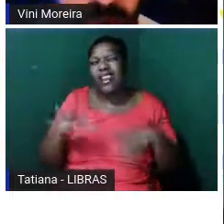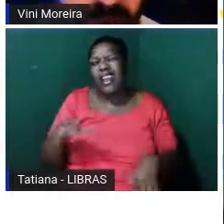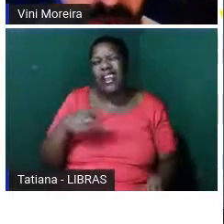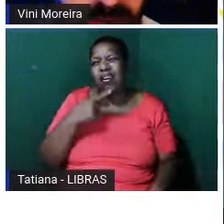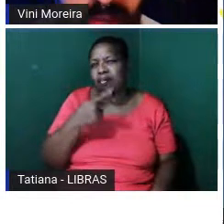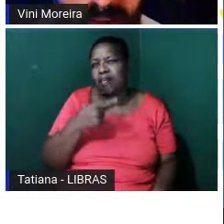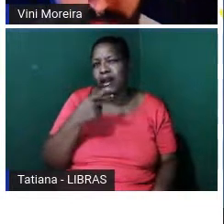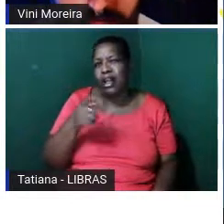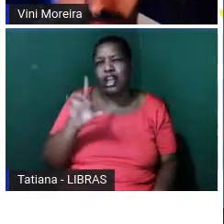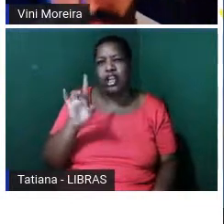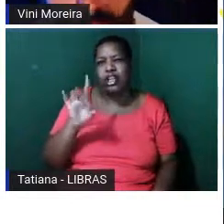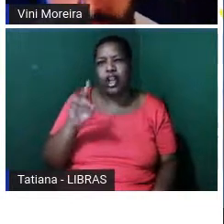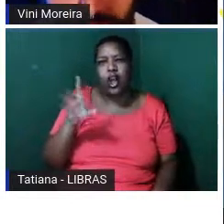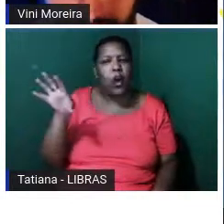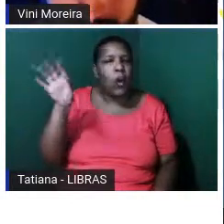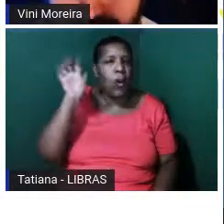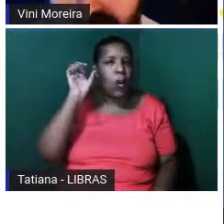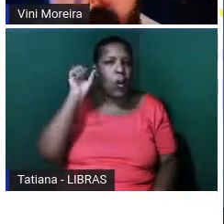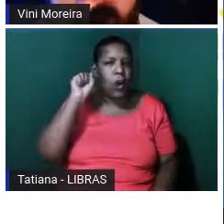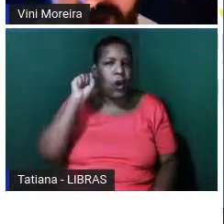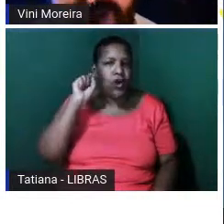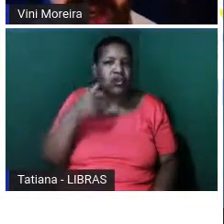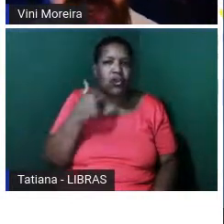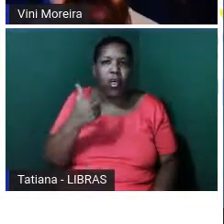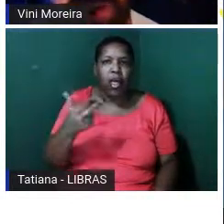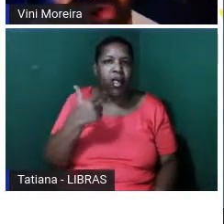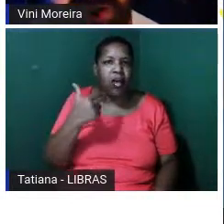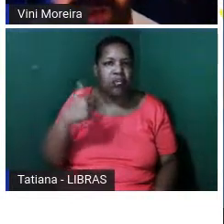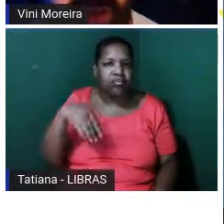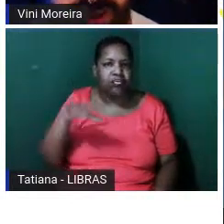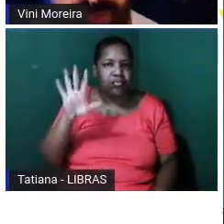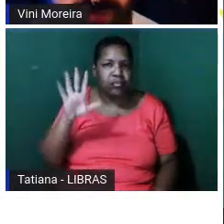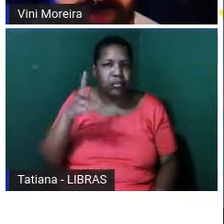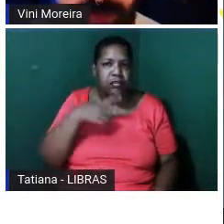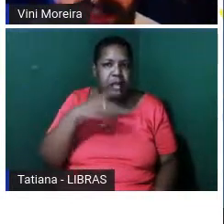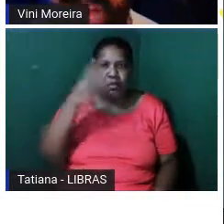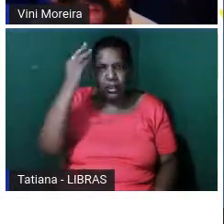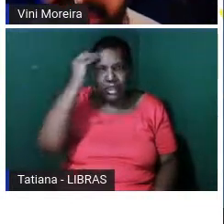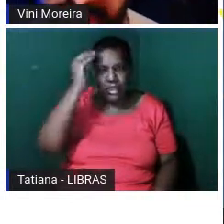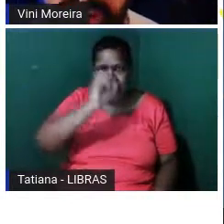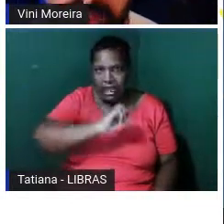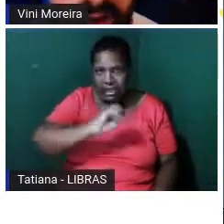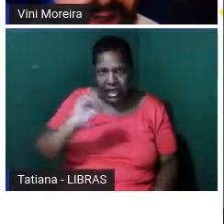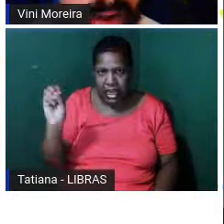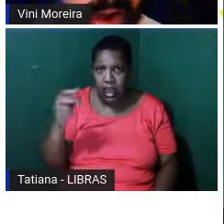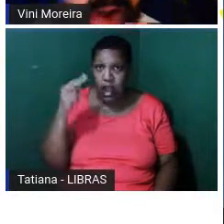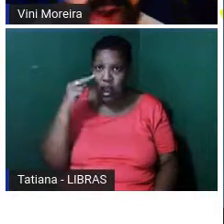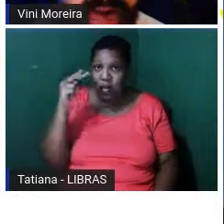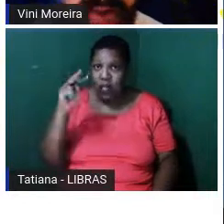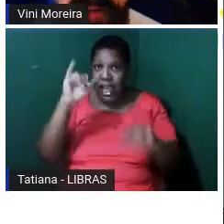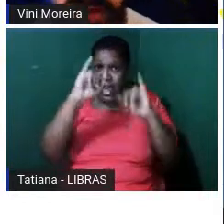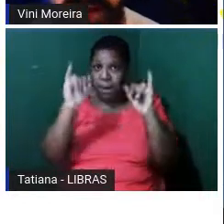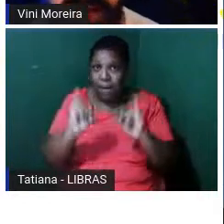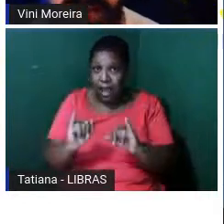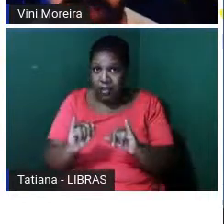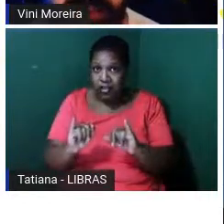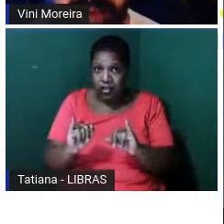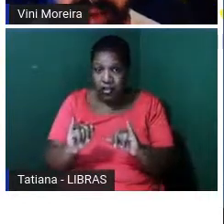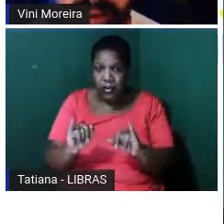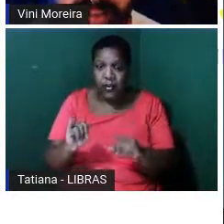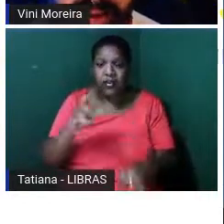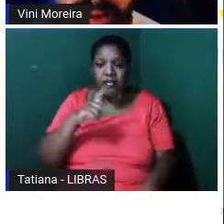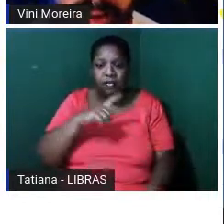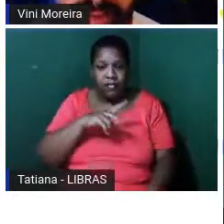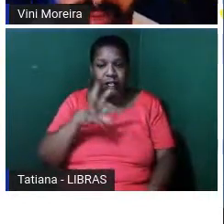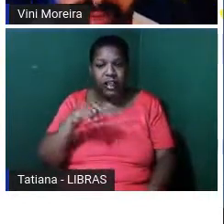algo e eu peguei só um áudio de uma língua estrangeira para a gente não entender mas só para gente ver a imagem a gente vai ter